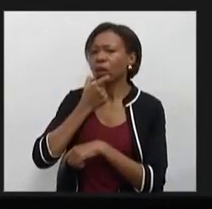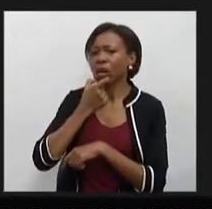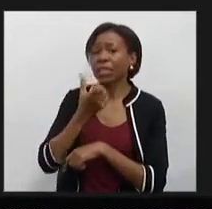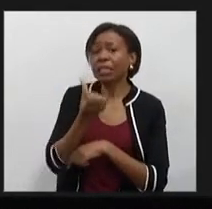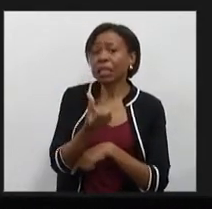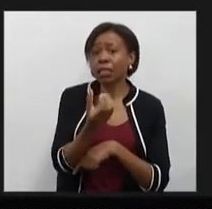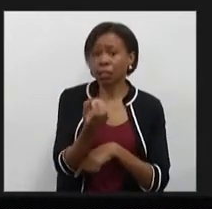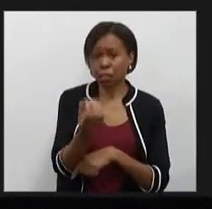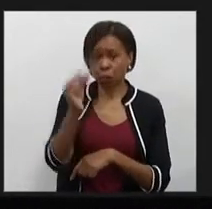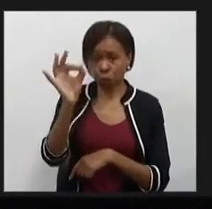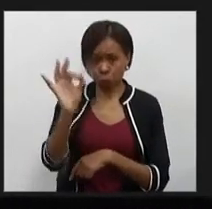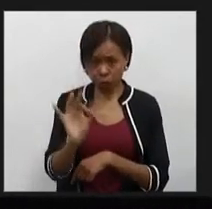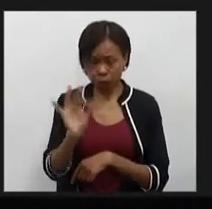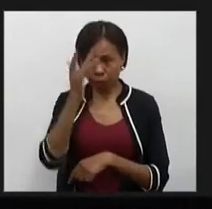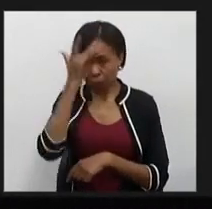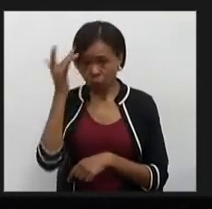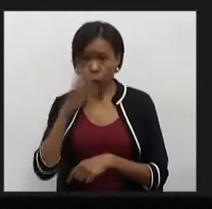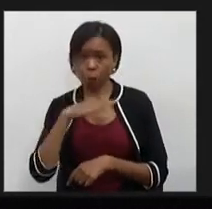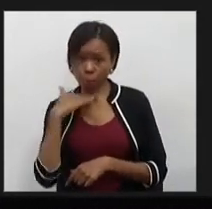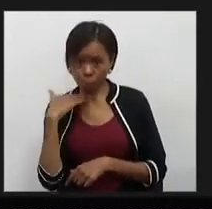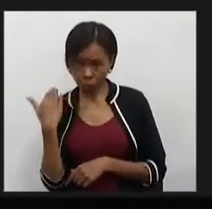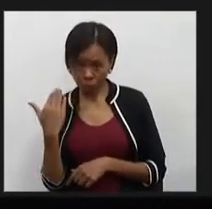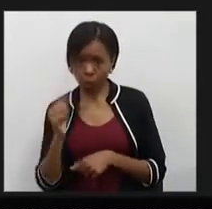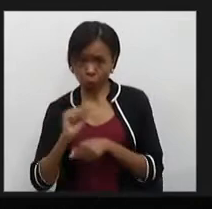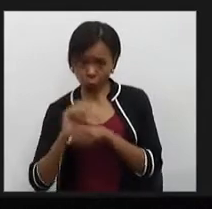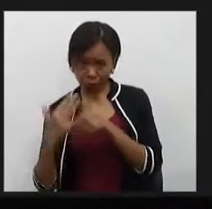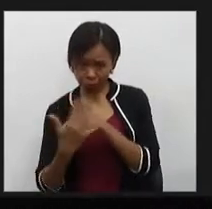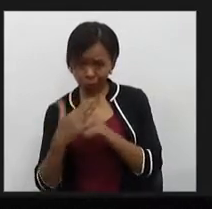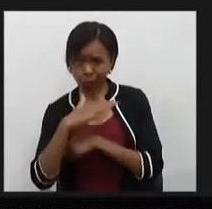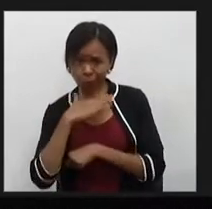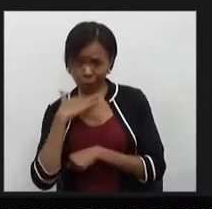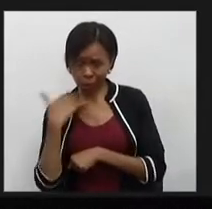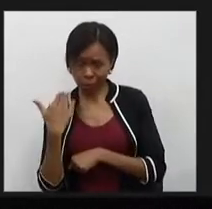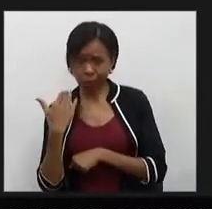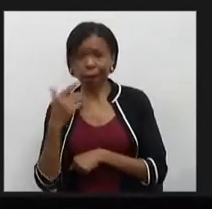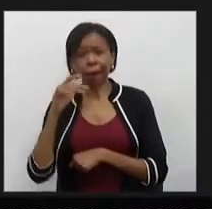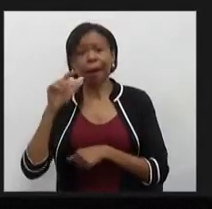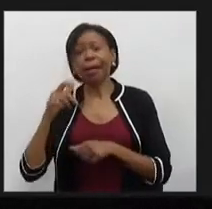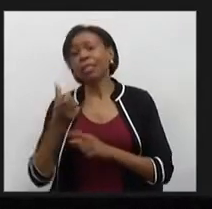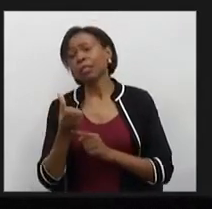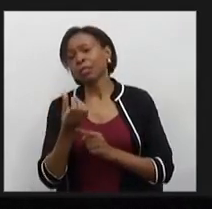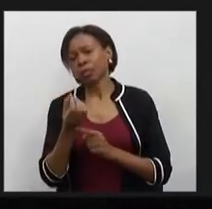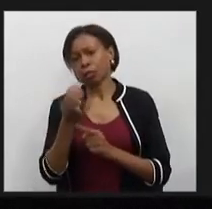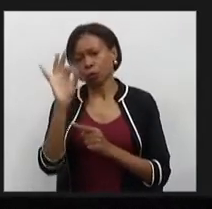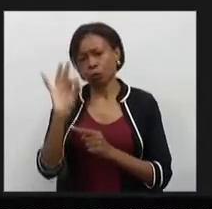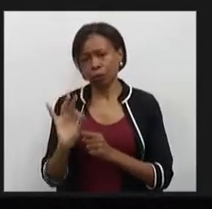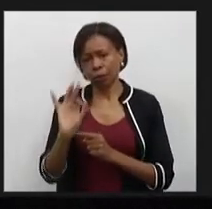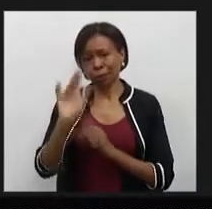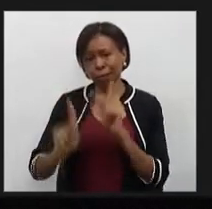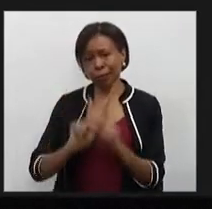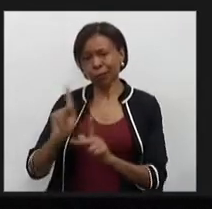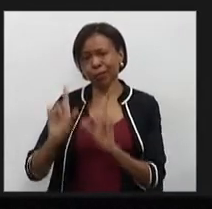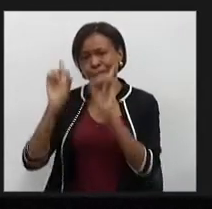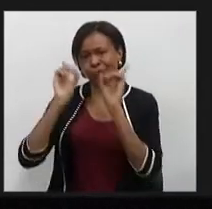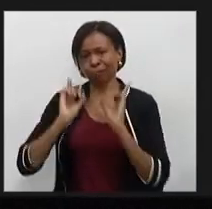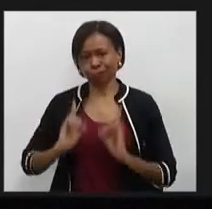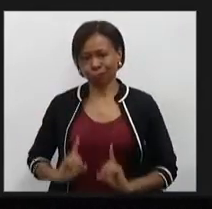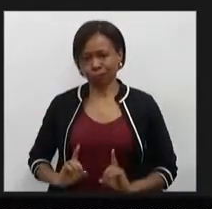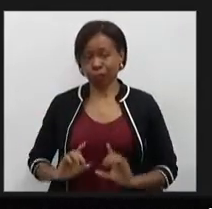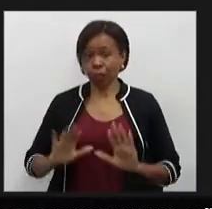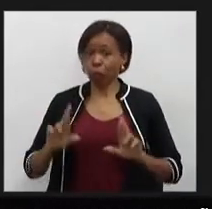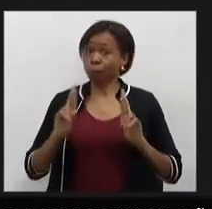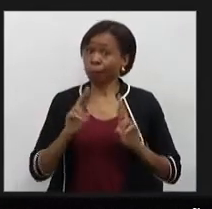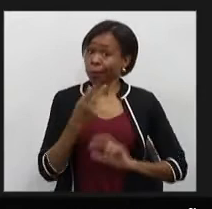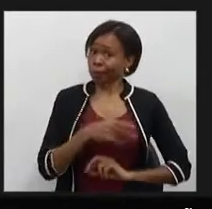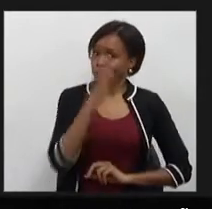com Covid-19 eram pessoas com algum tipo de deficiência. Eu espero que no Brasil nós não tenhamos, né, uma